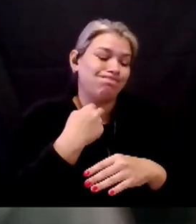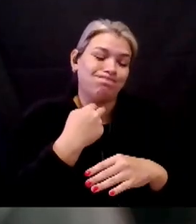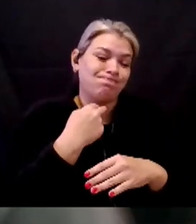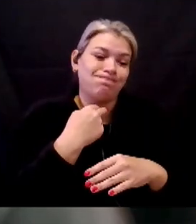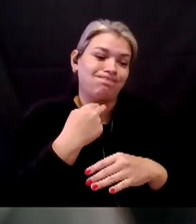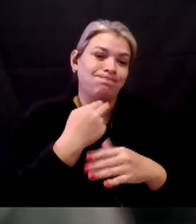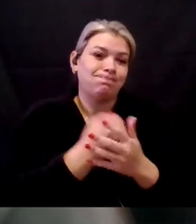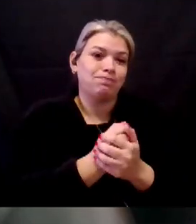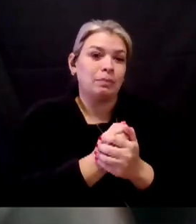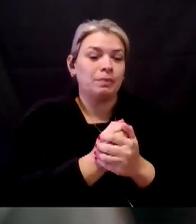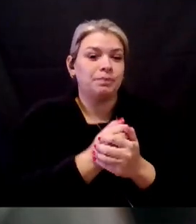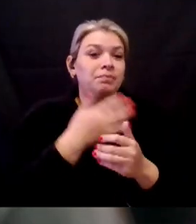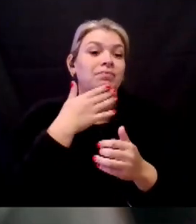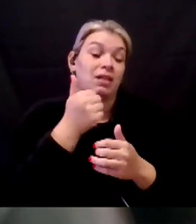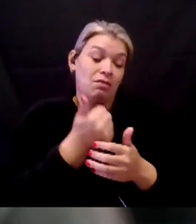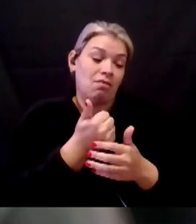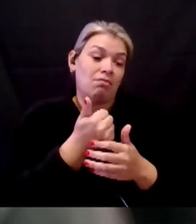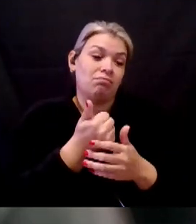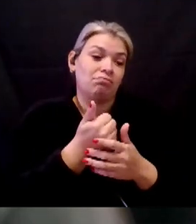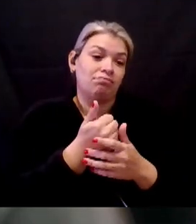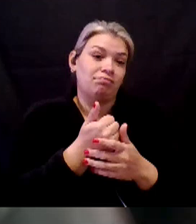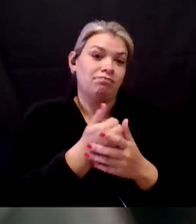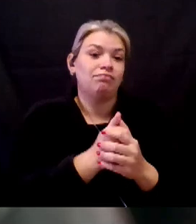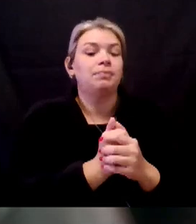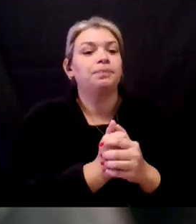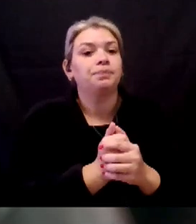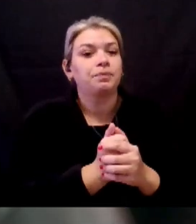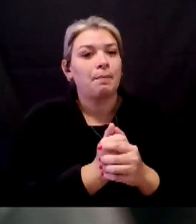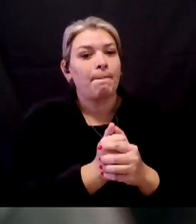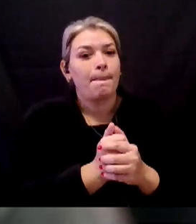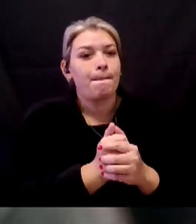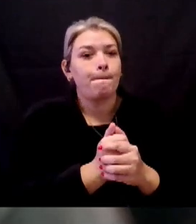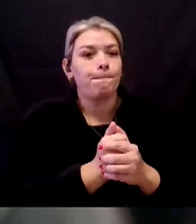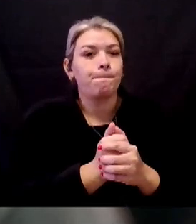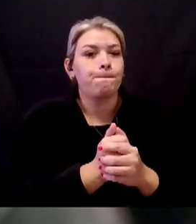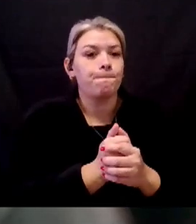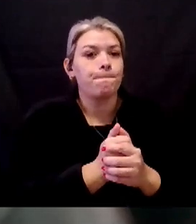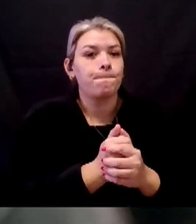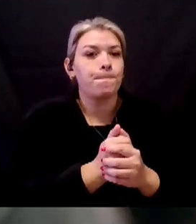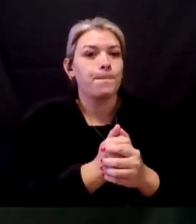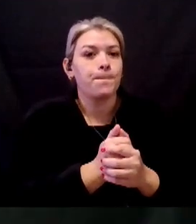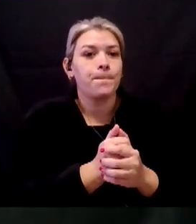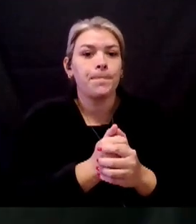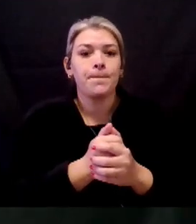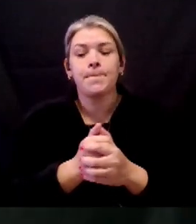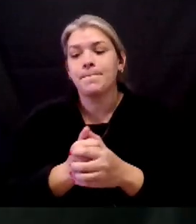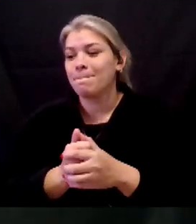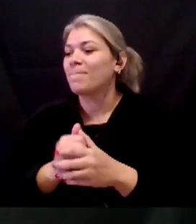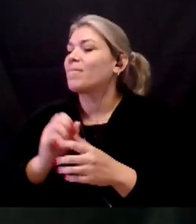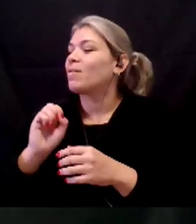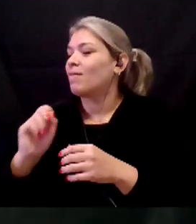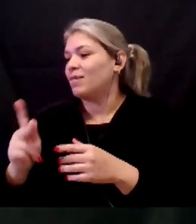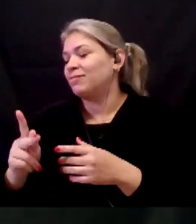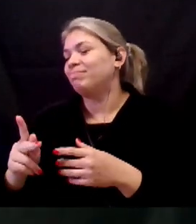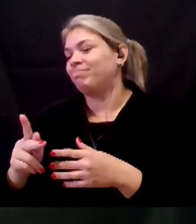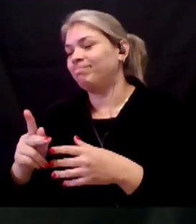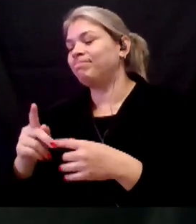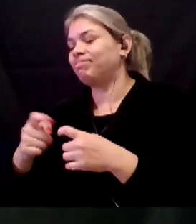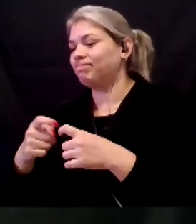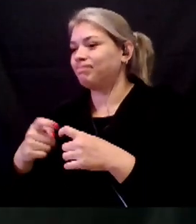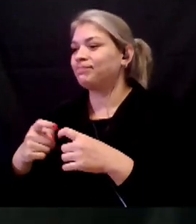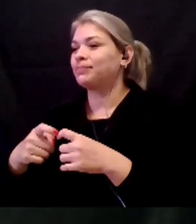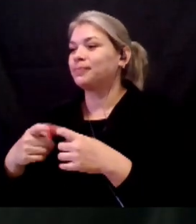desenvolver reações adversas que muitas vezes vão implicar na saúde da criança. Muito bem, doutora. E assim, vale a gente ressaltar que é